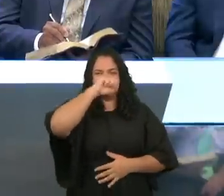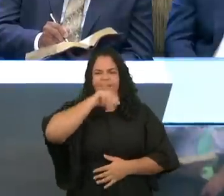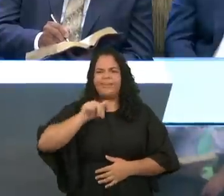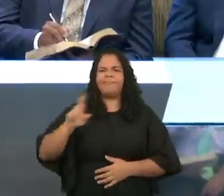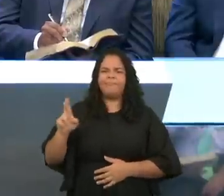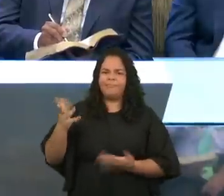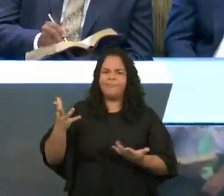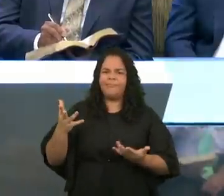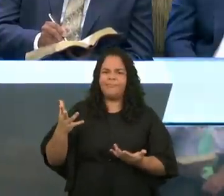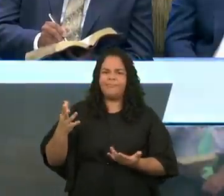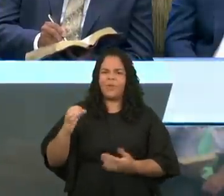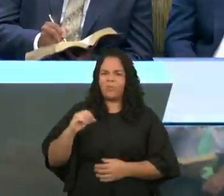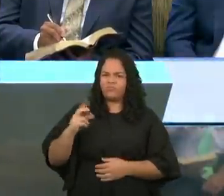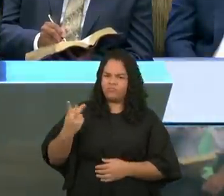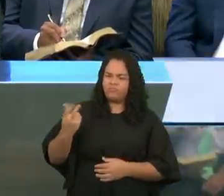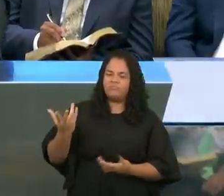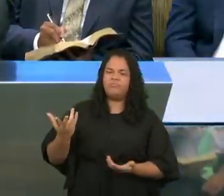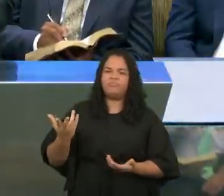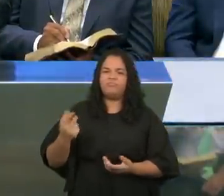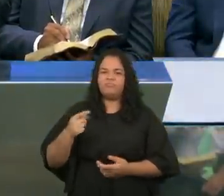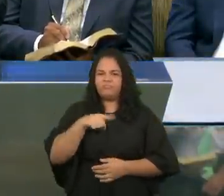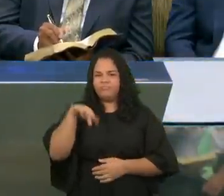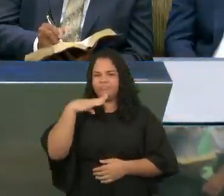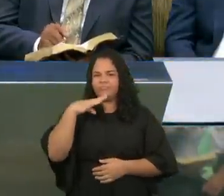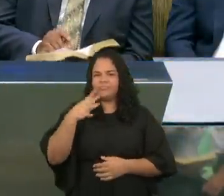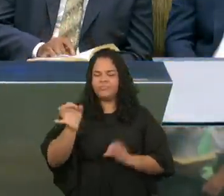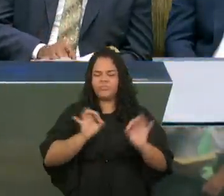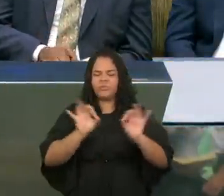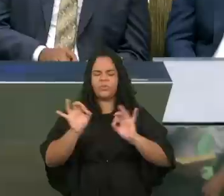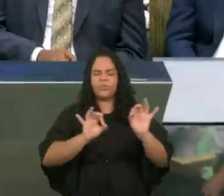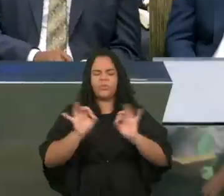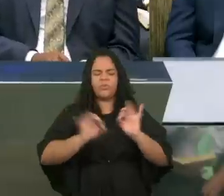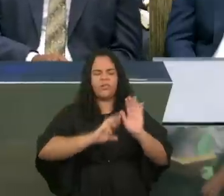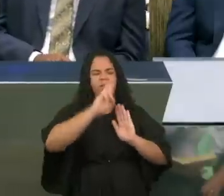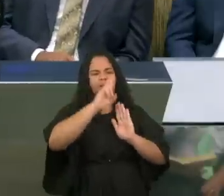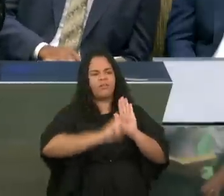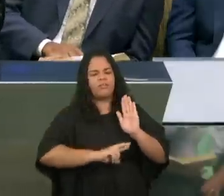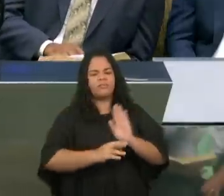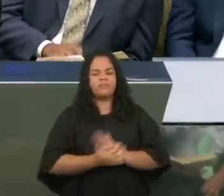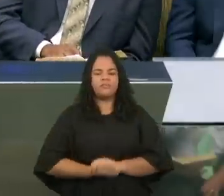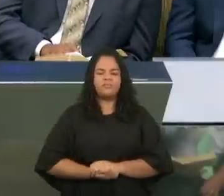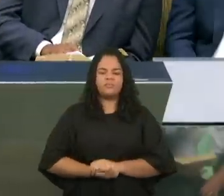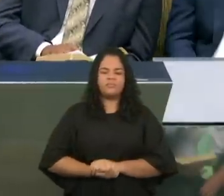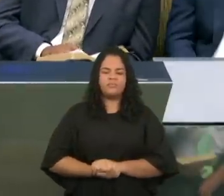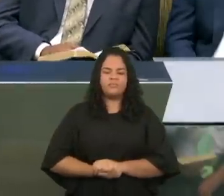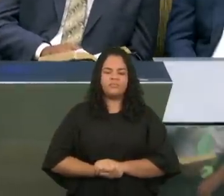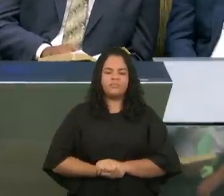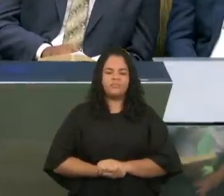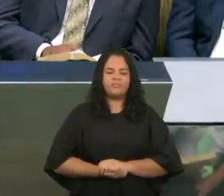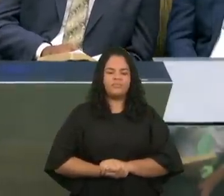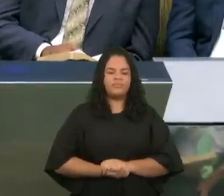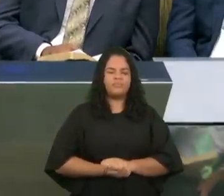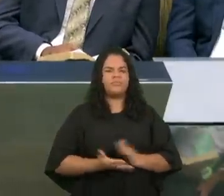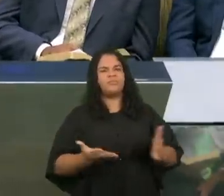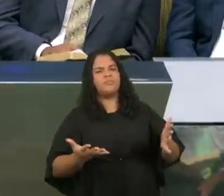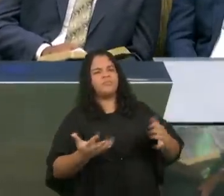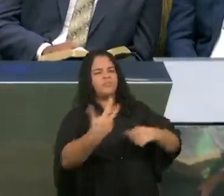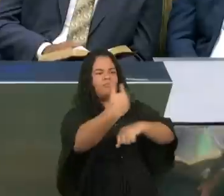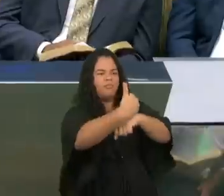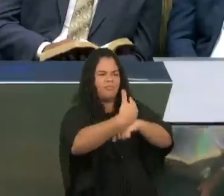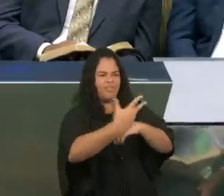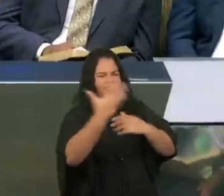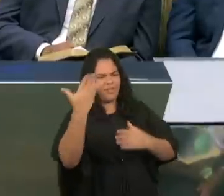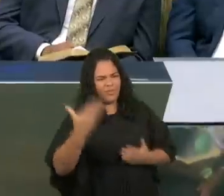da atmosfera. Isso. Agora a internet achou de travar. Logo agora, rapaz. Meu